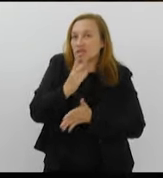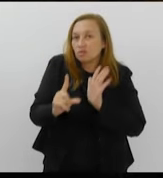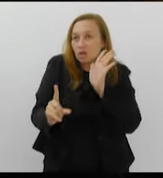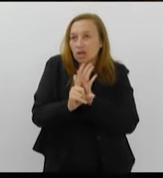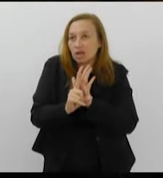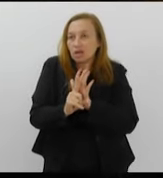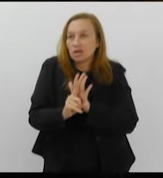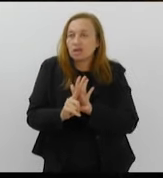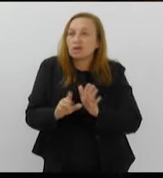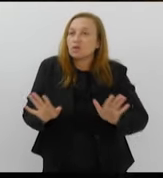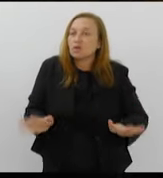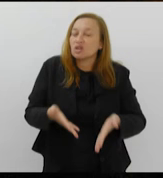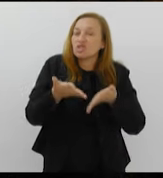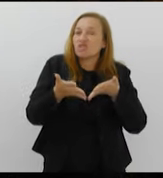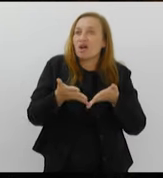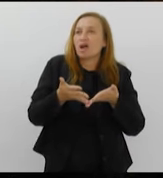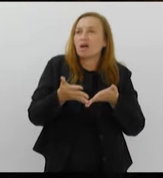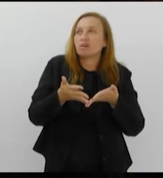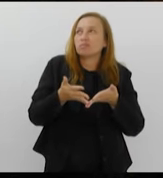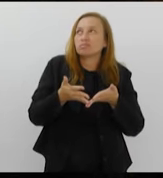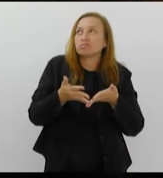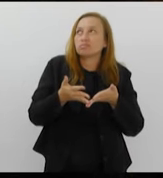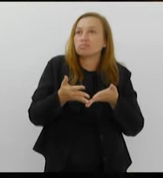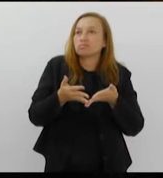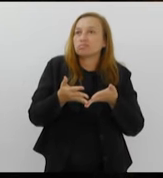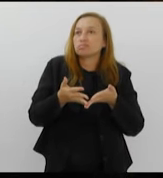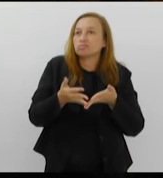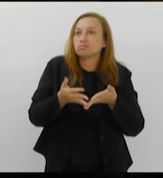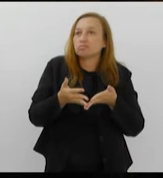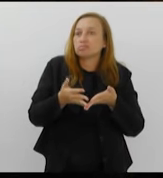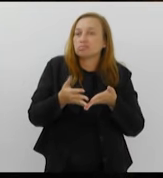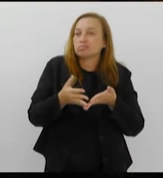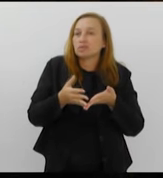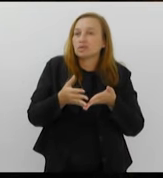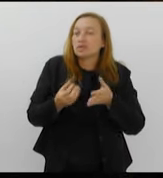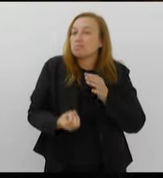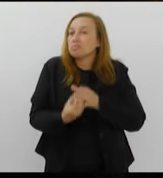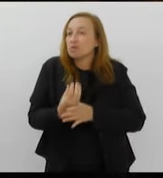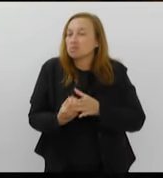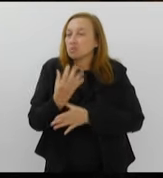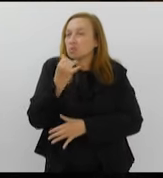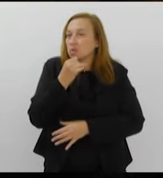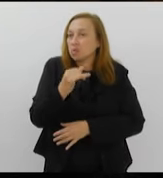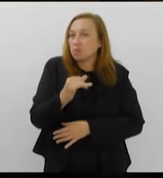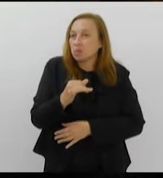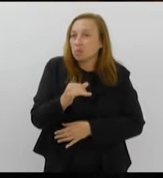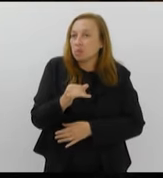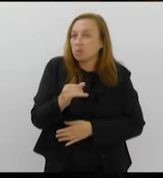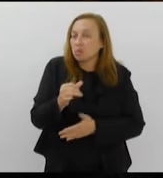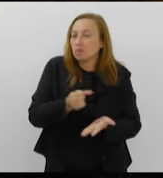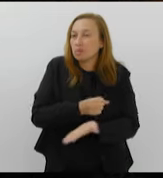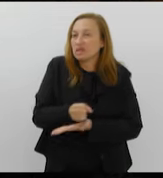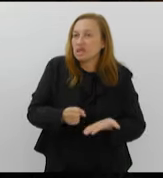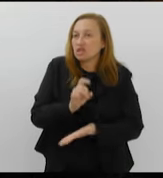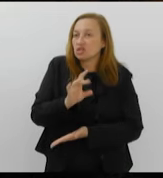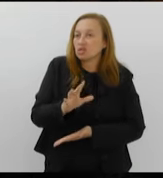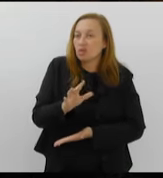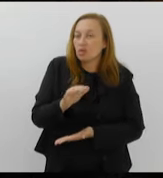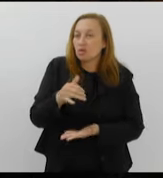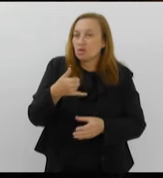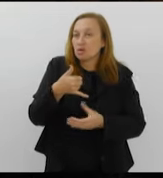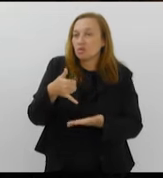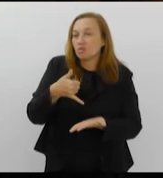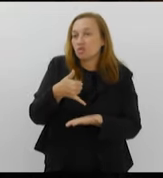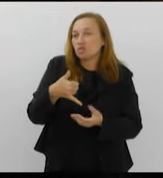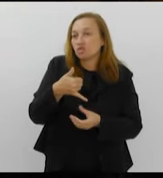que busca incentivar uma cadeia de produção de energia baseada num combustível fóssil sem